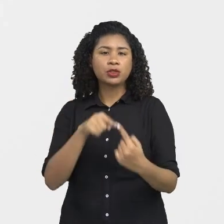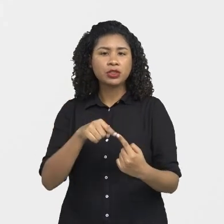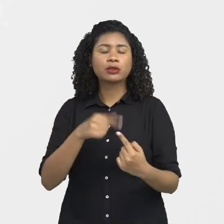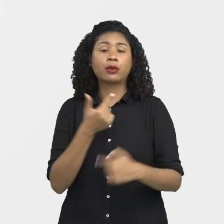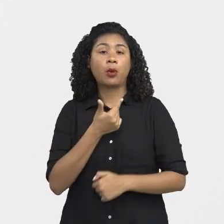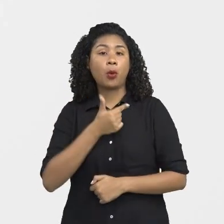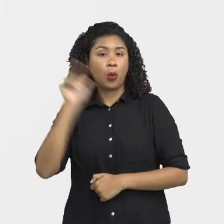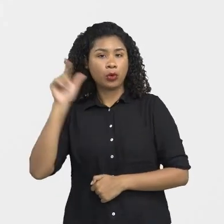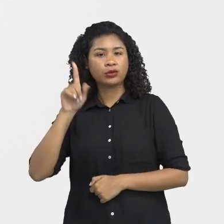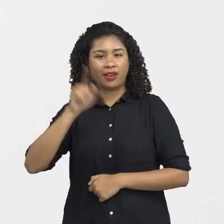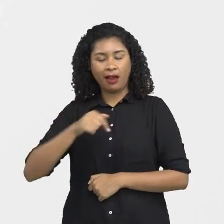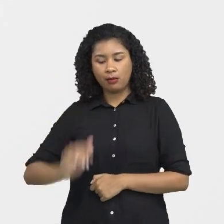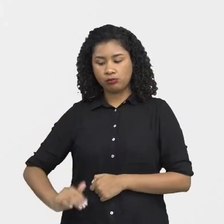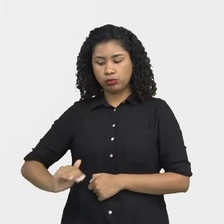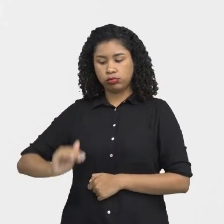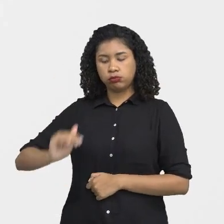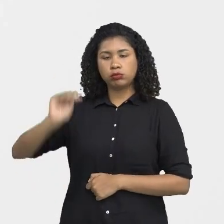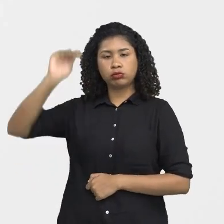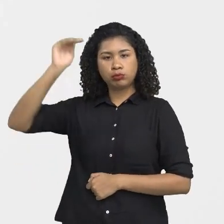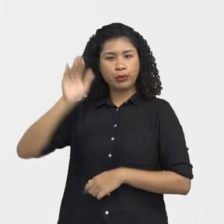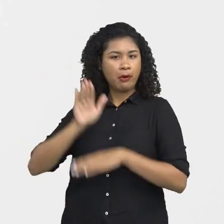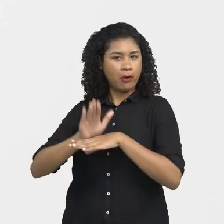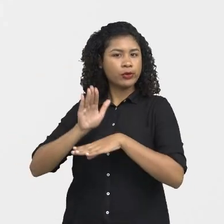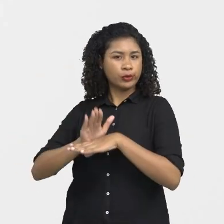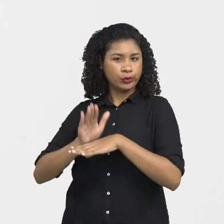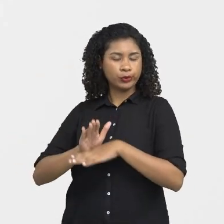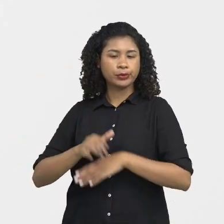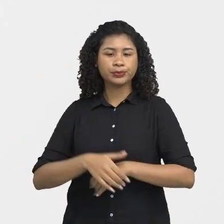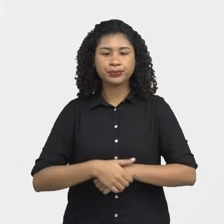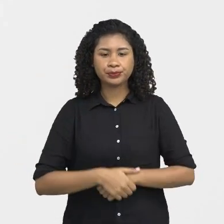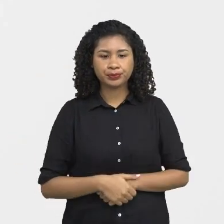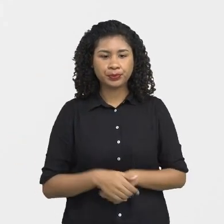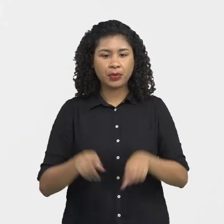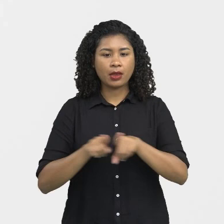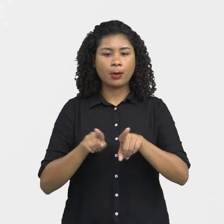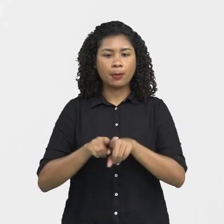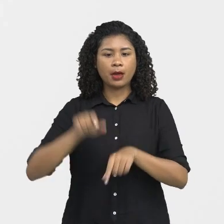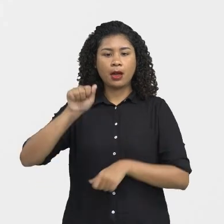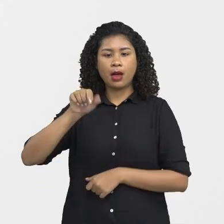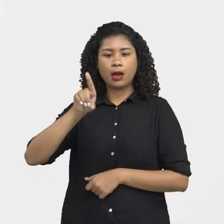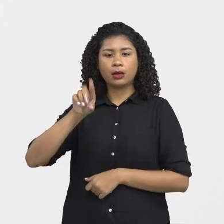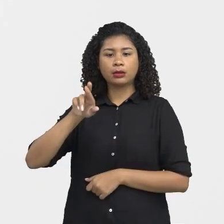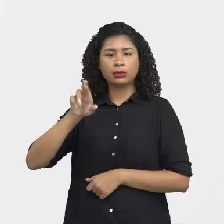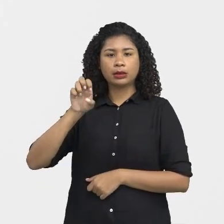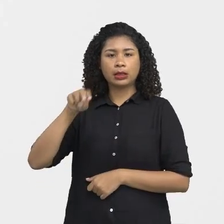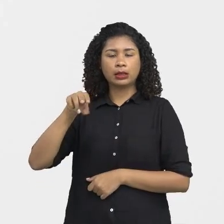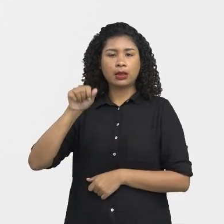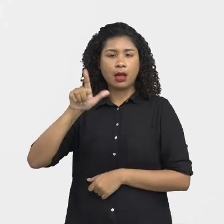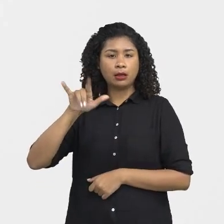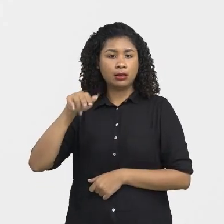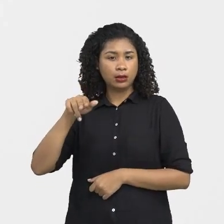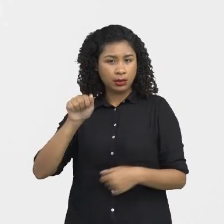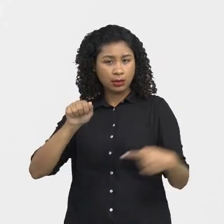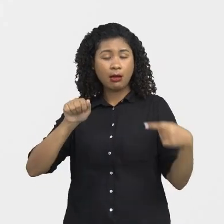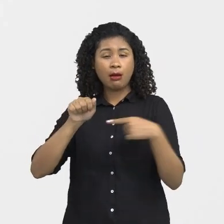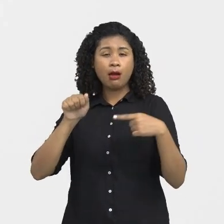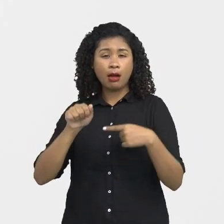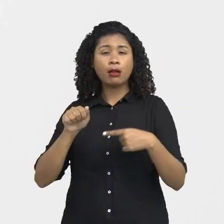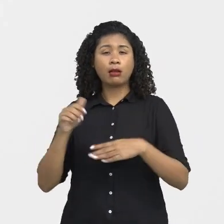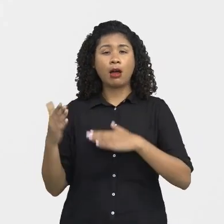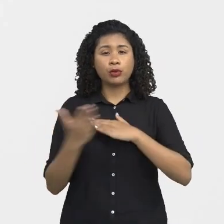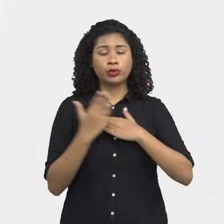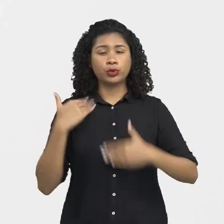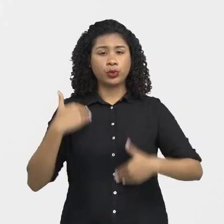A adrenalina, ela é produzida na suprarrenal. Mais uma vez no sangue, ela provoca taquicardia, aumento da